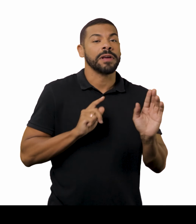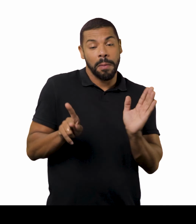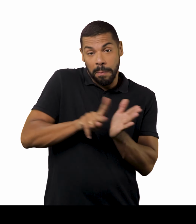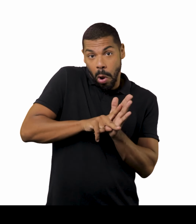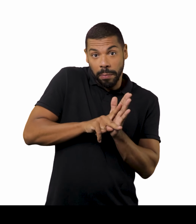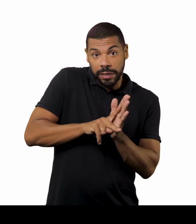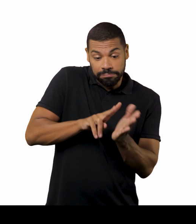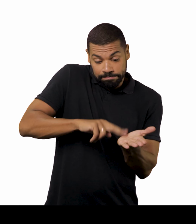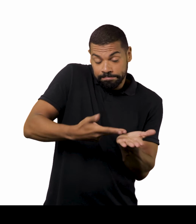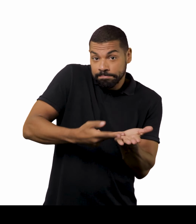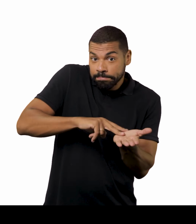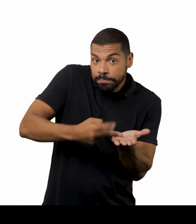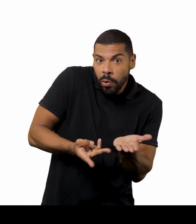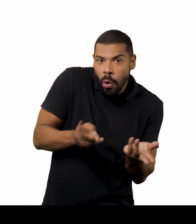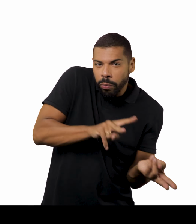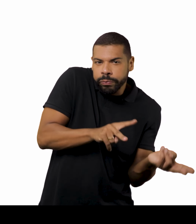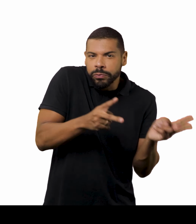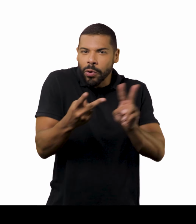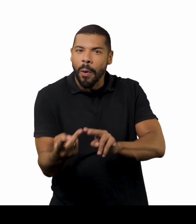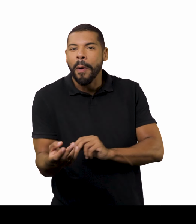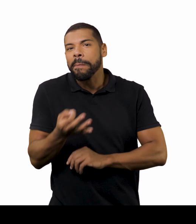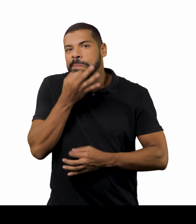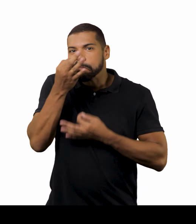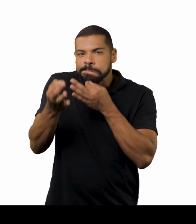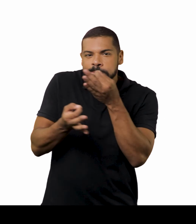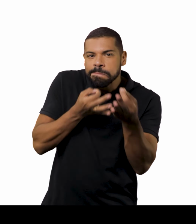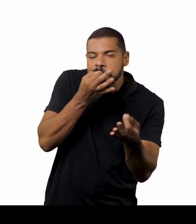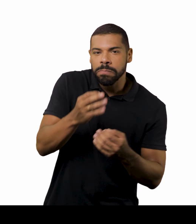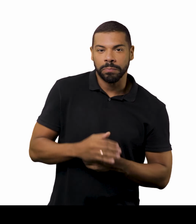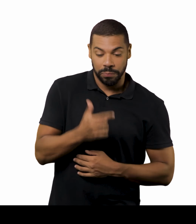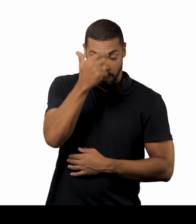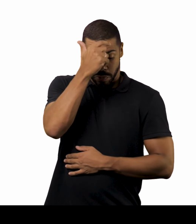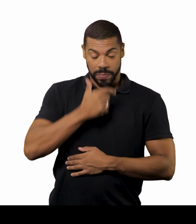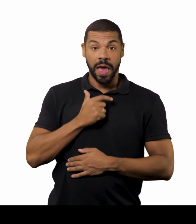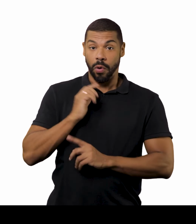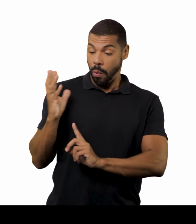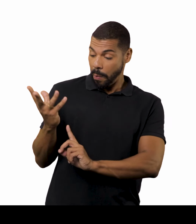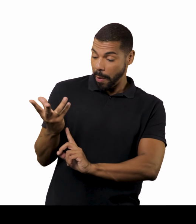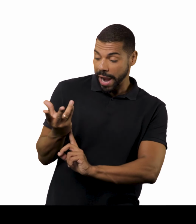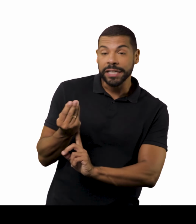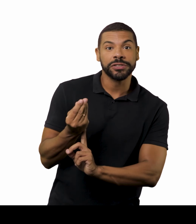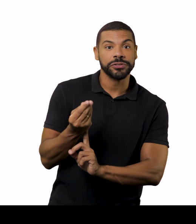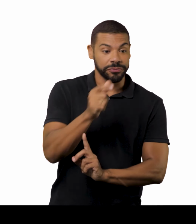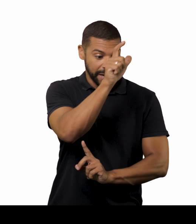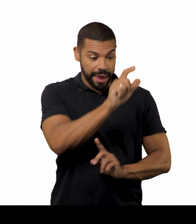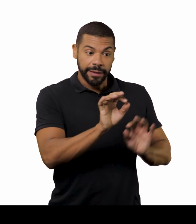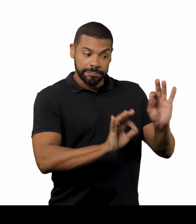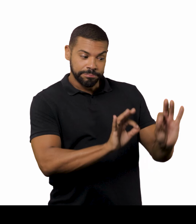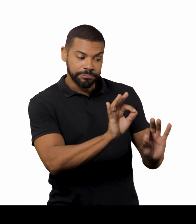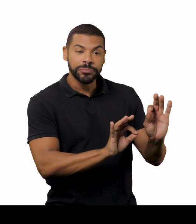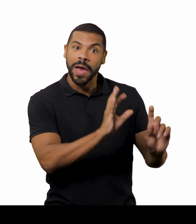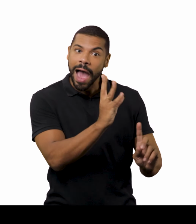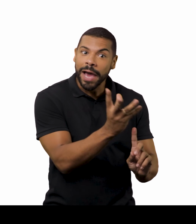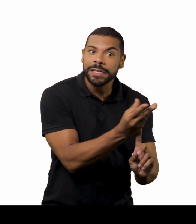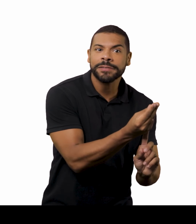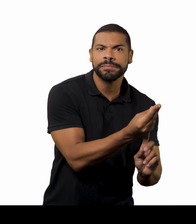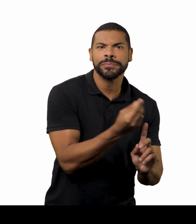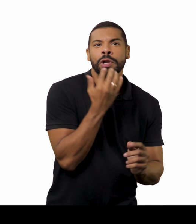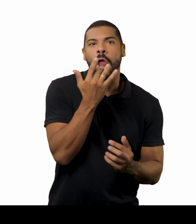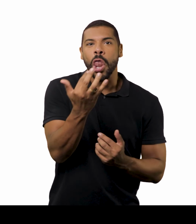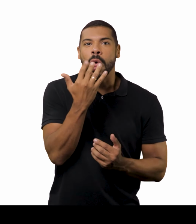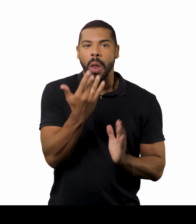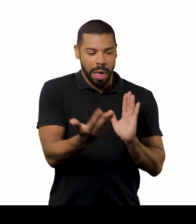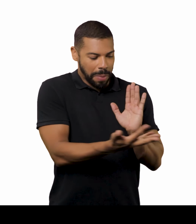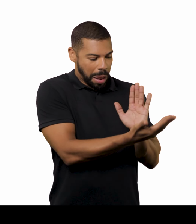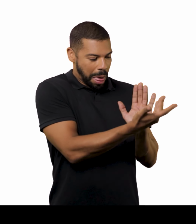nossas interpretações, a partir de nossos pontos de vista. Eu como um ogã, artista, ele como um estilista, artista. A